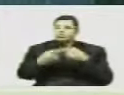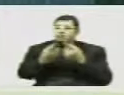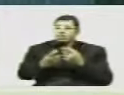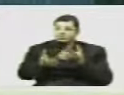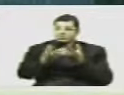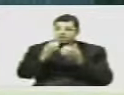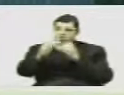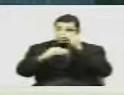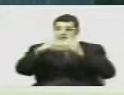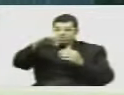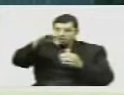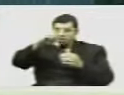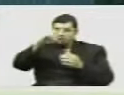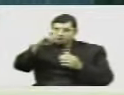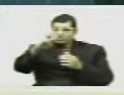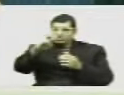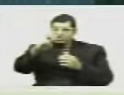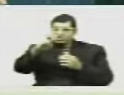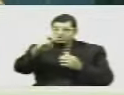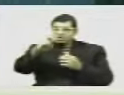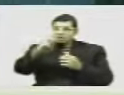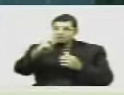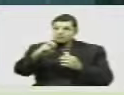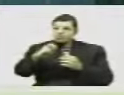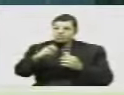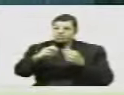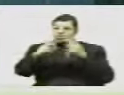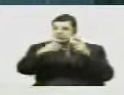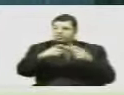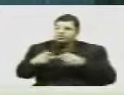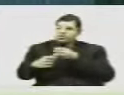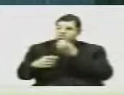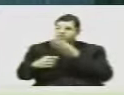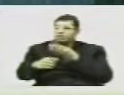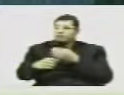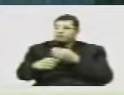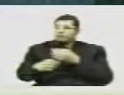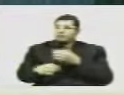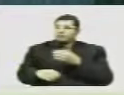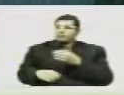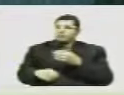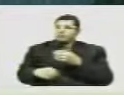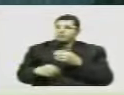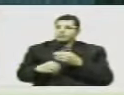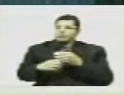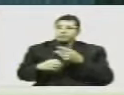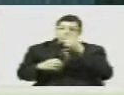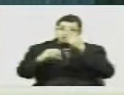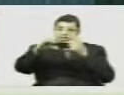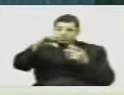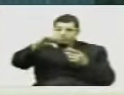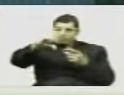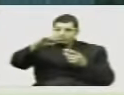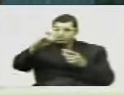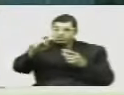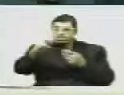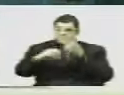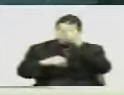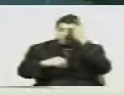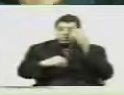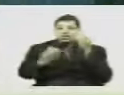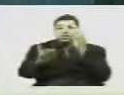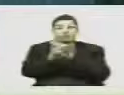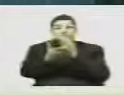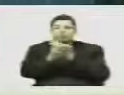para criar 95 carguinhos, para 95 apadrinhados, aí não